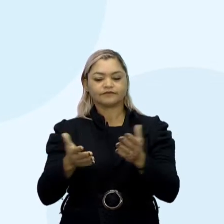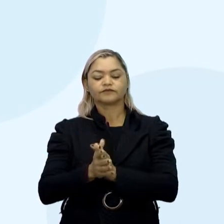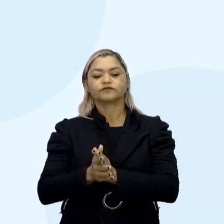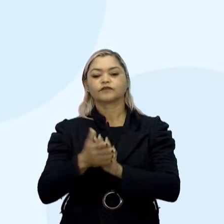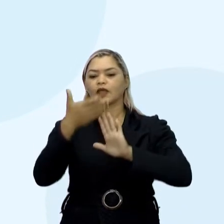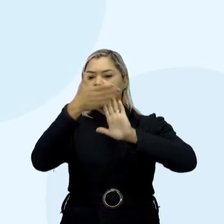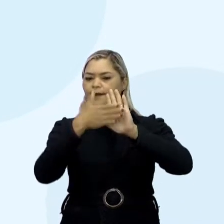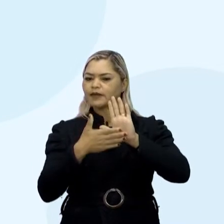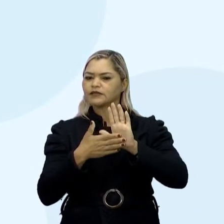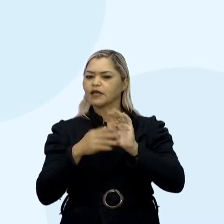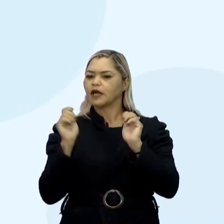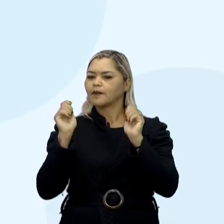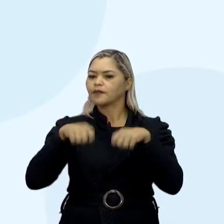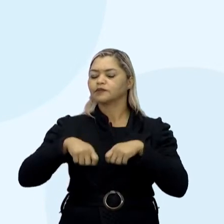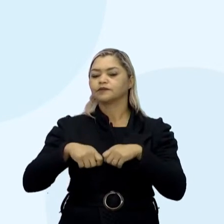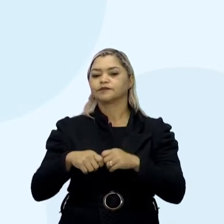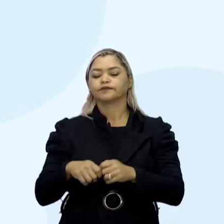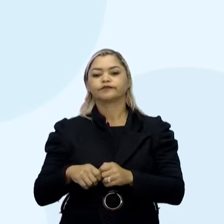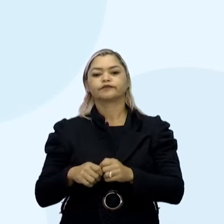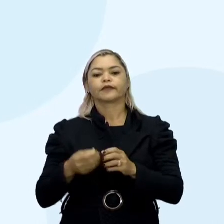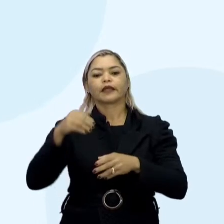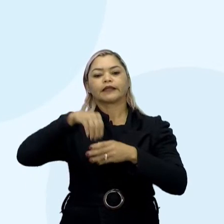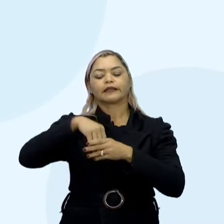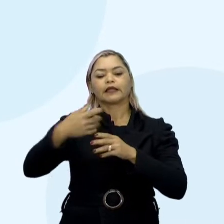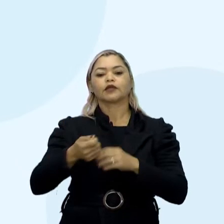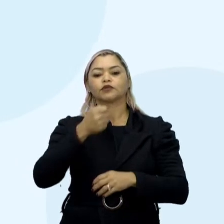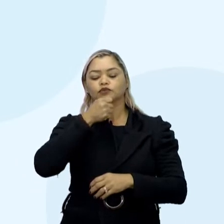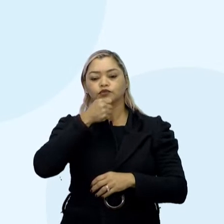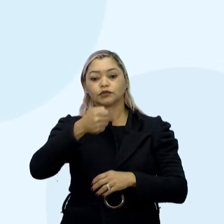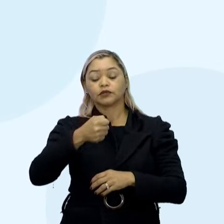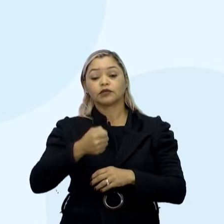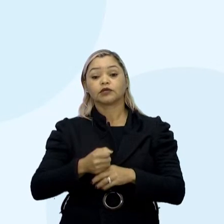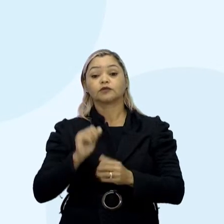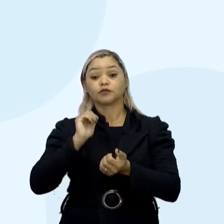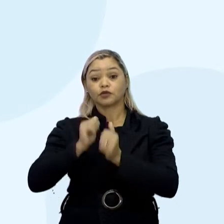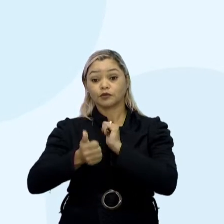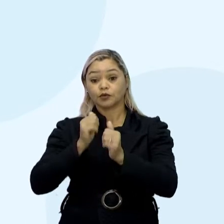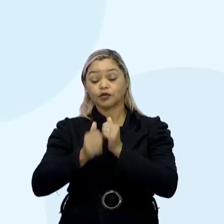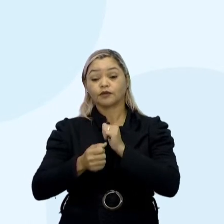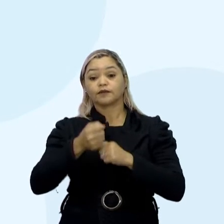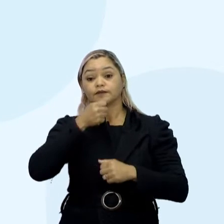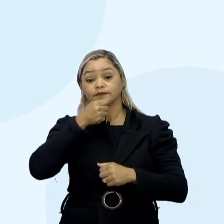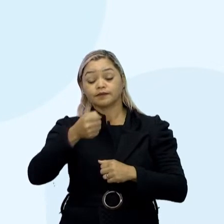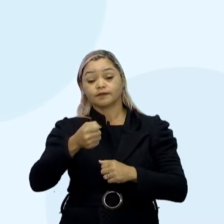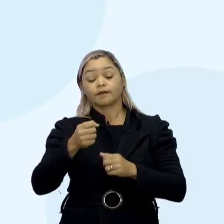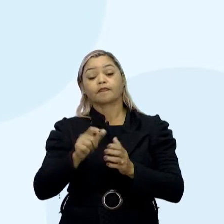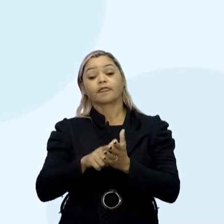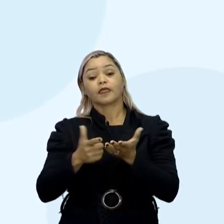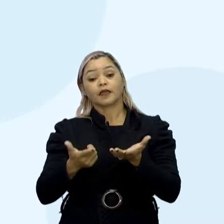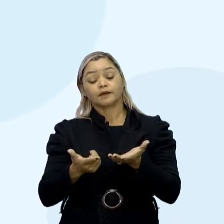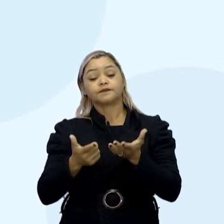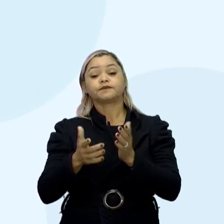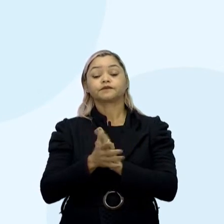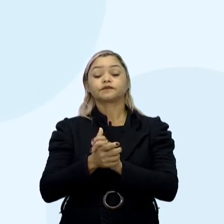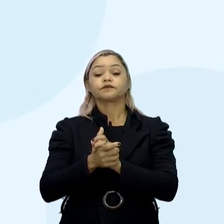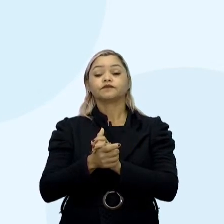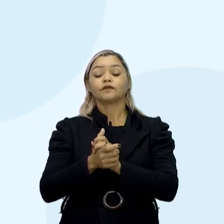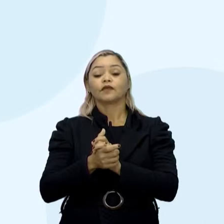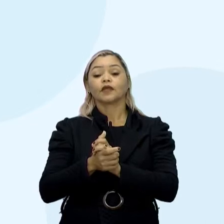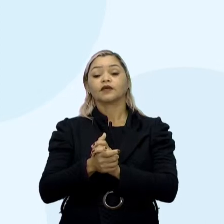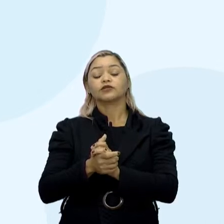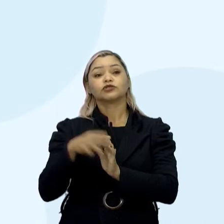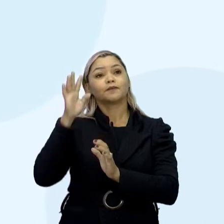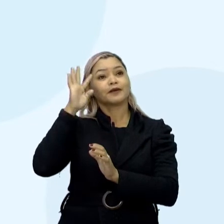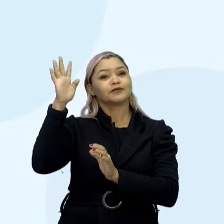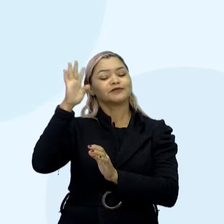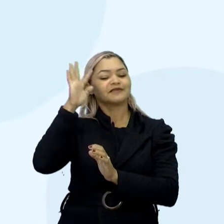as possibilidades de atuações dentro do jornalismo esportivo por meio de uma brincadeira de faz de conta. E se